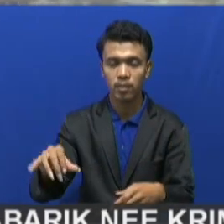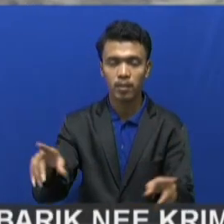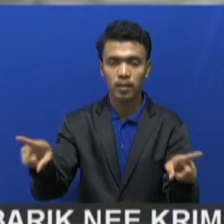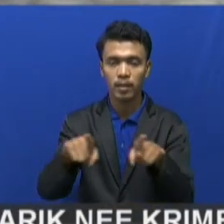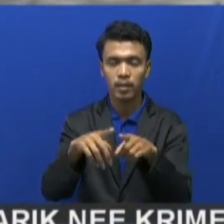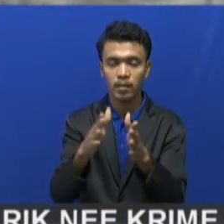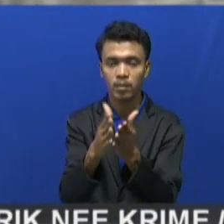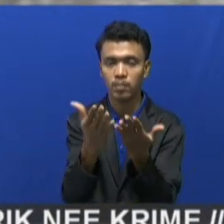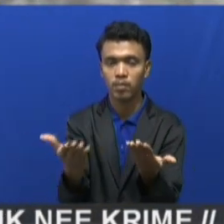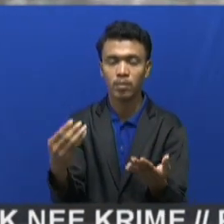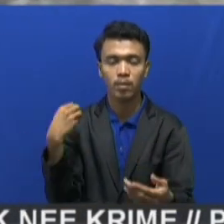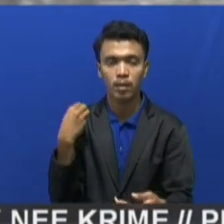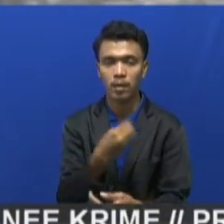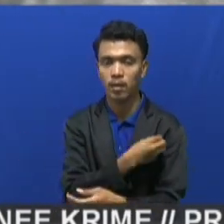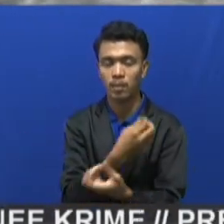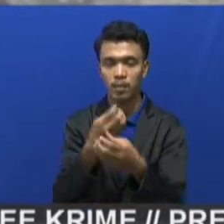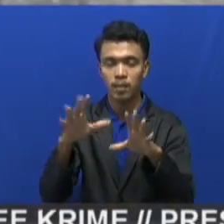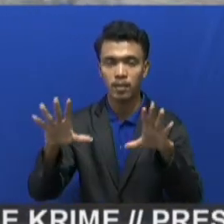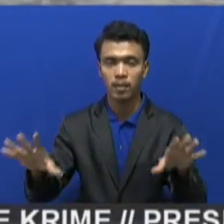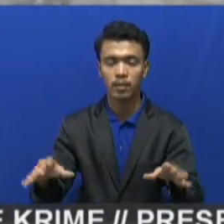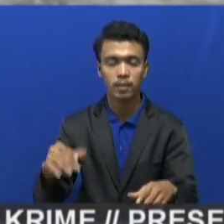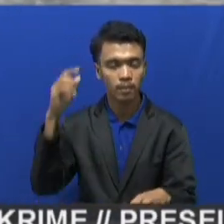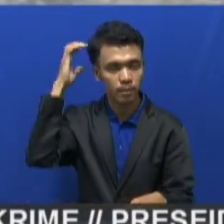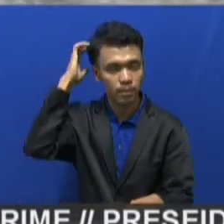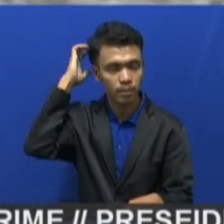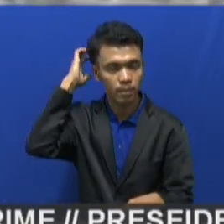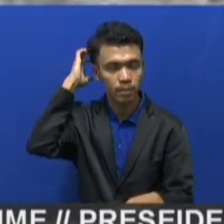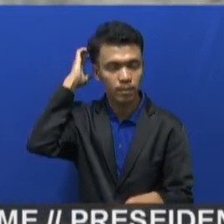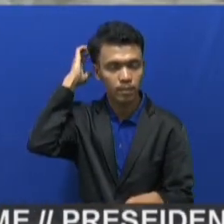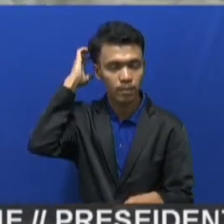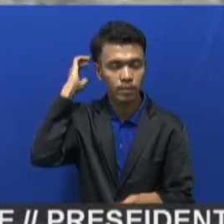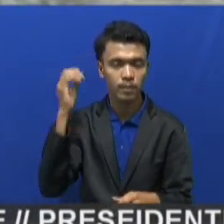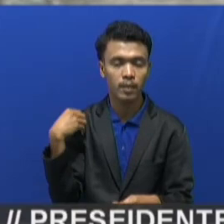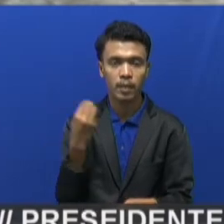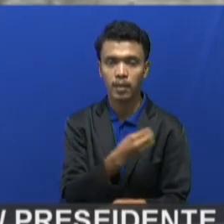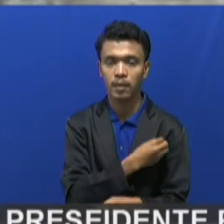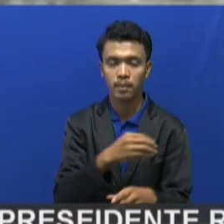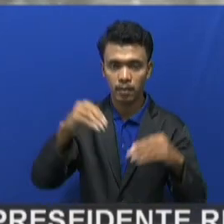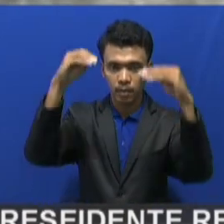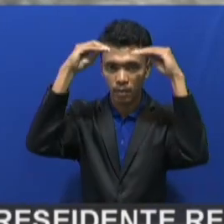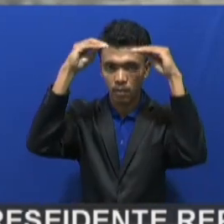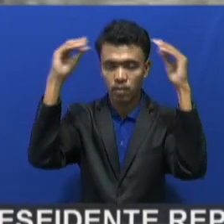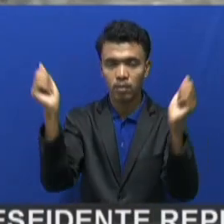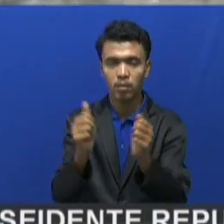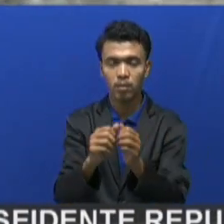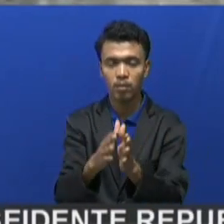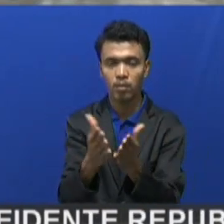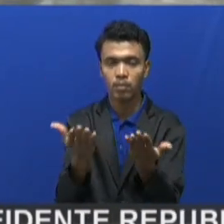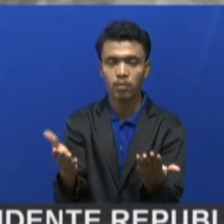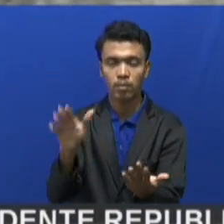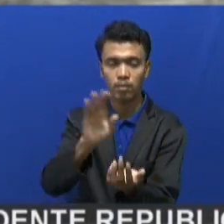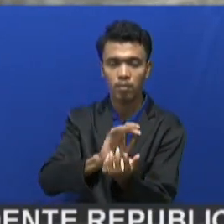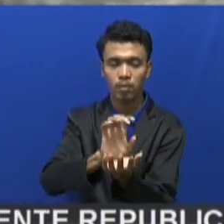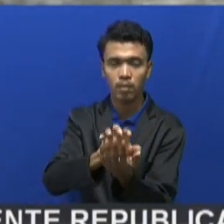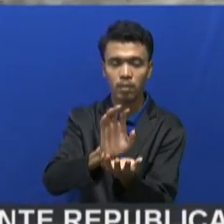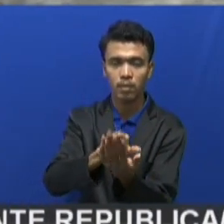iha la suficiente amila iha deit e amanorin e dala para ka amanorin ho libro la faek